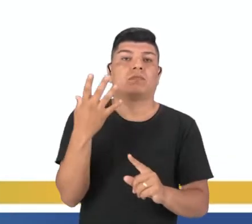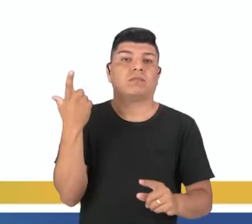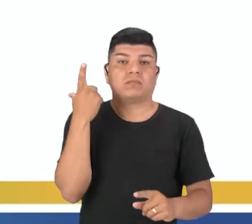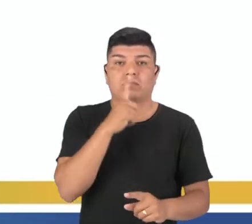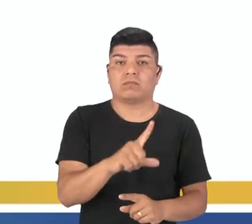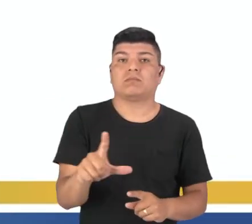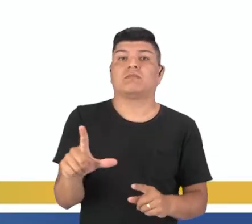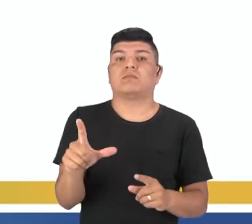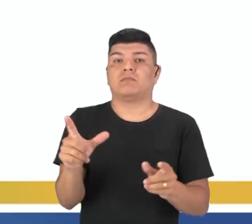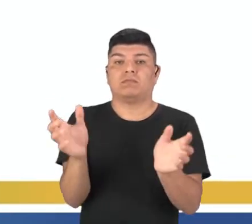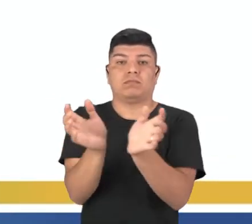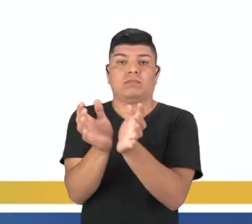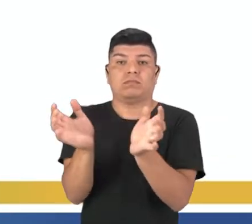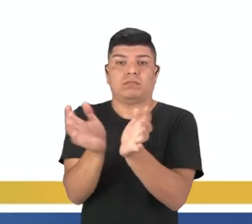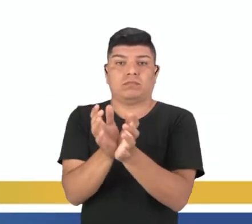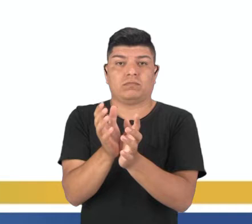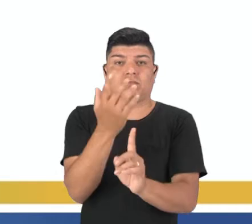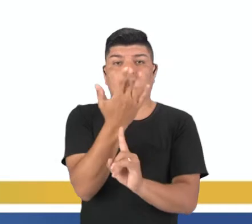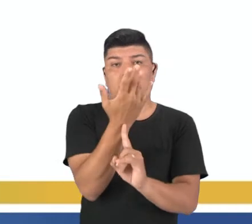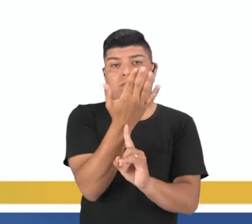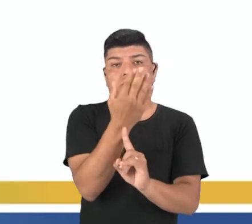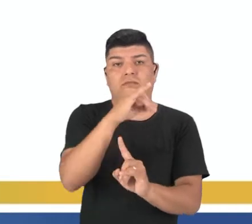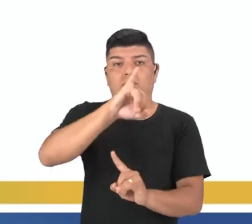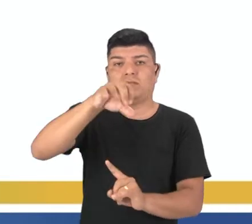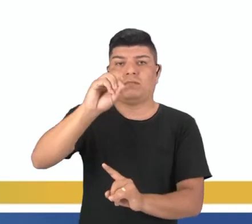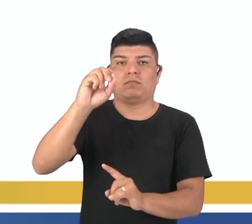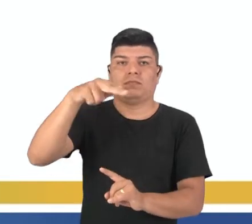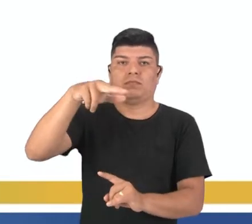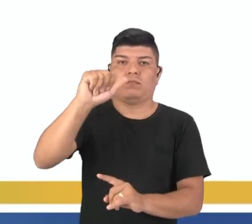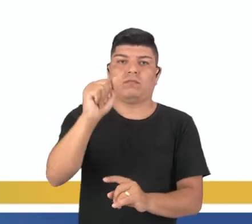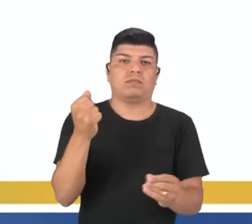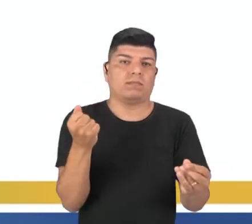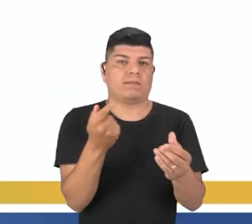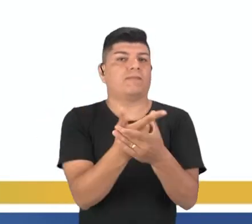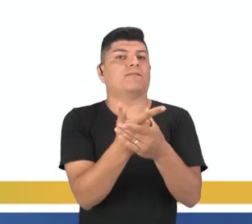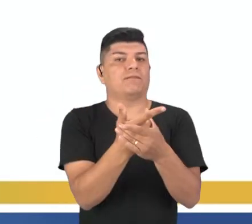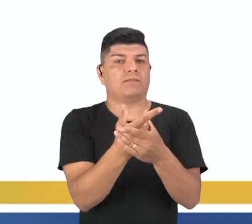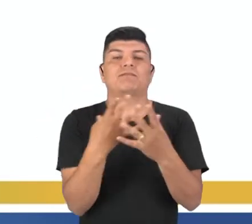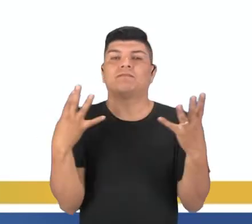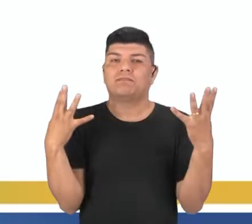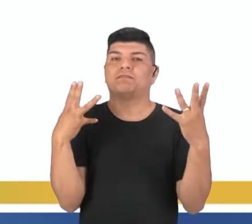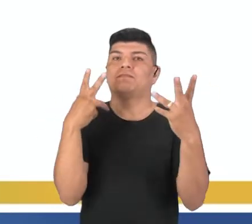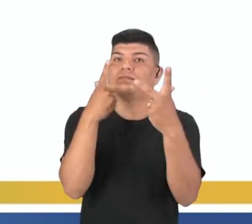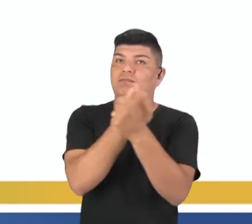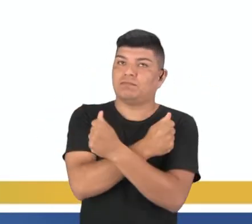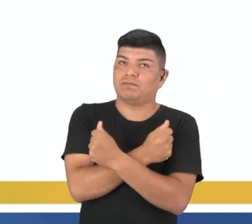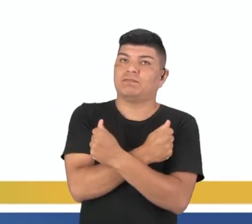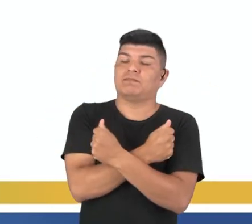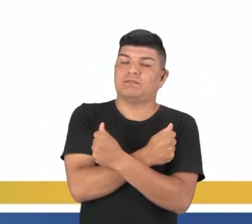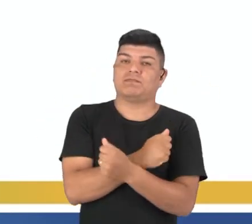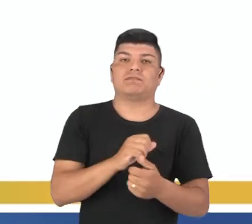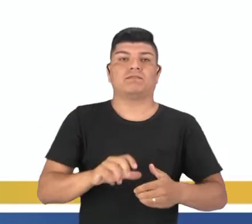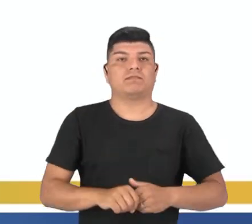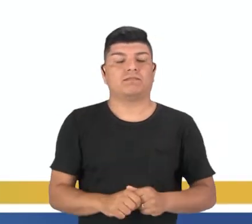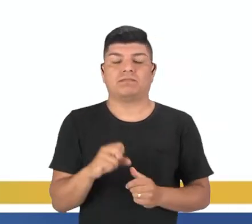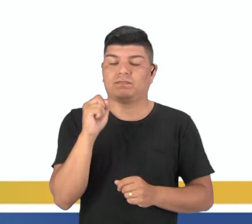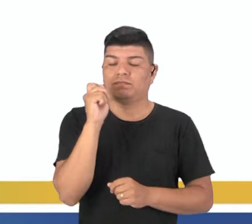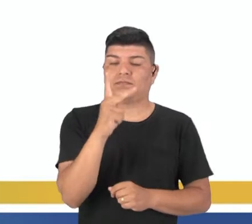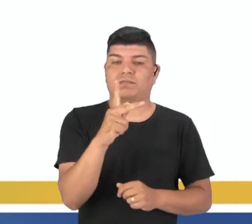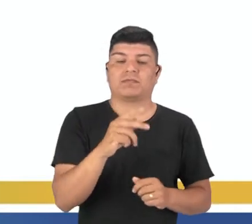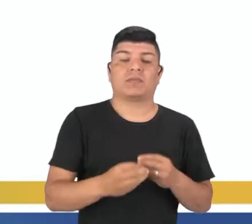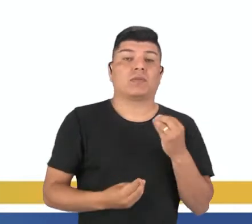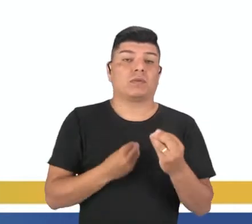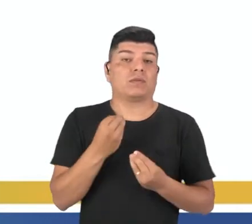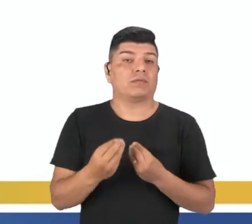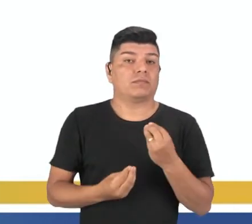adquirida nesse conjunto aí de velas que Joana comprou, hein? Muito bonito, né? Esse conjunto de velas.